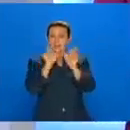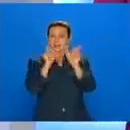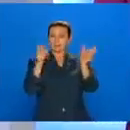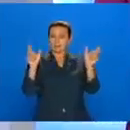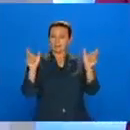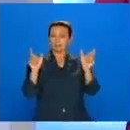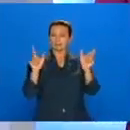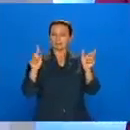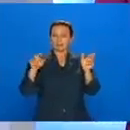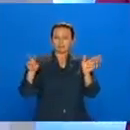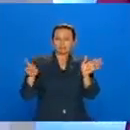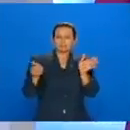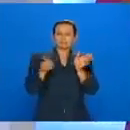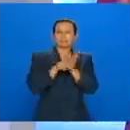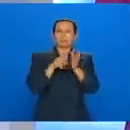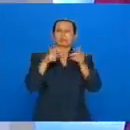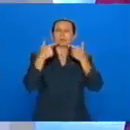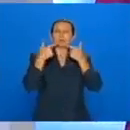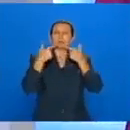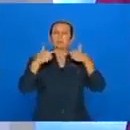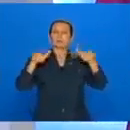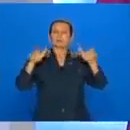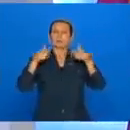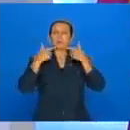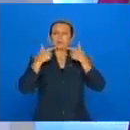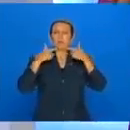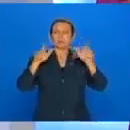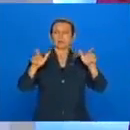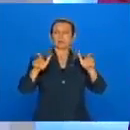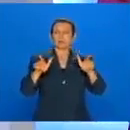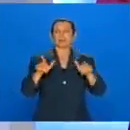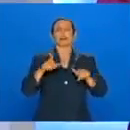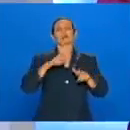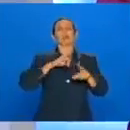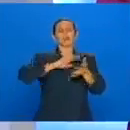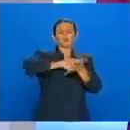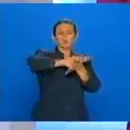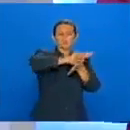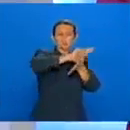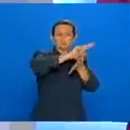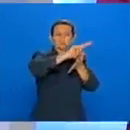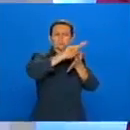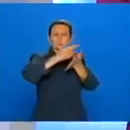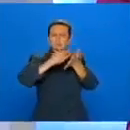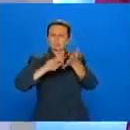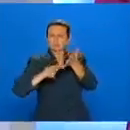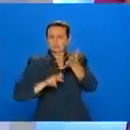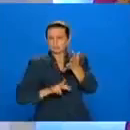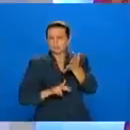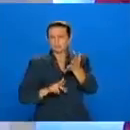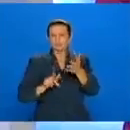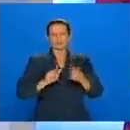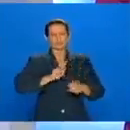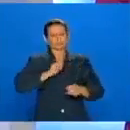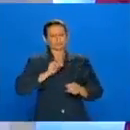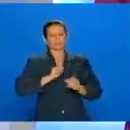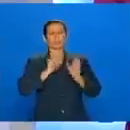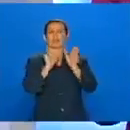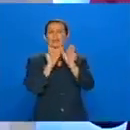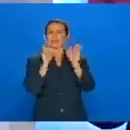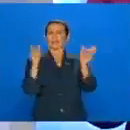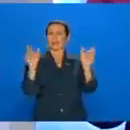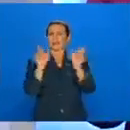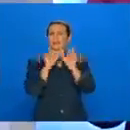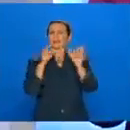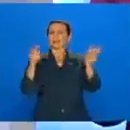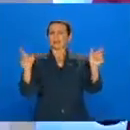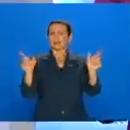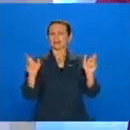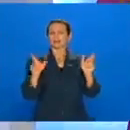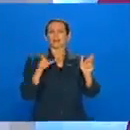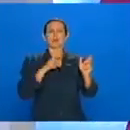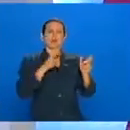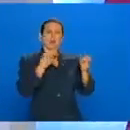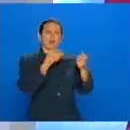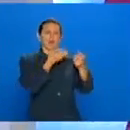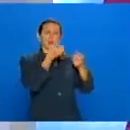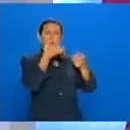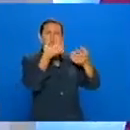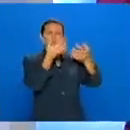línguas, que, claro, tem infinitas categorias gramaticais da mesma forma